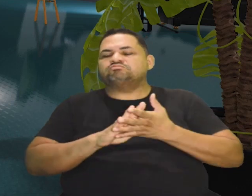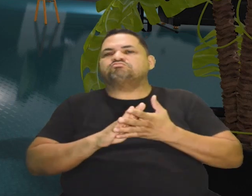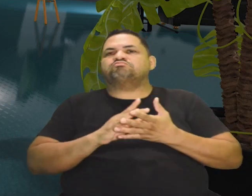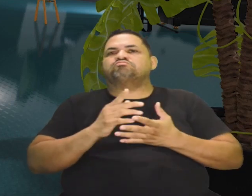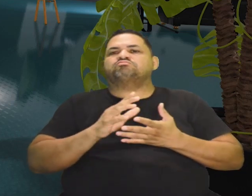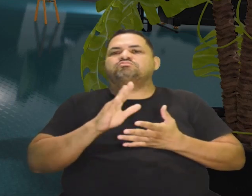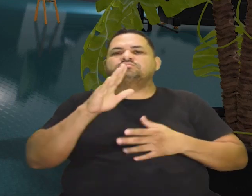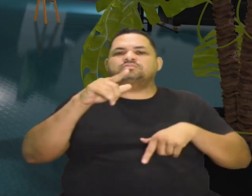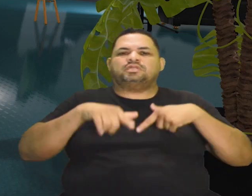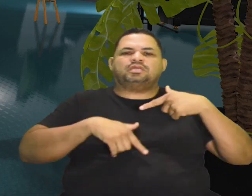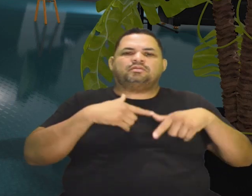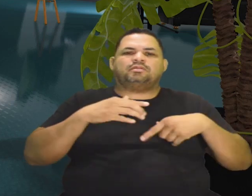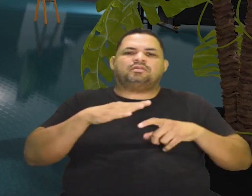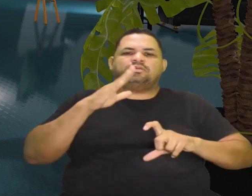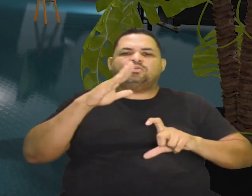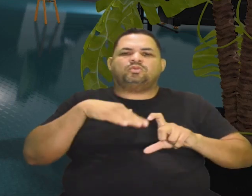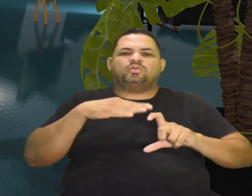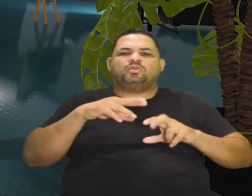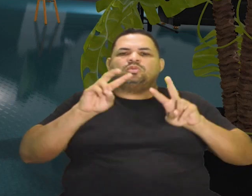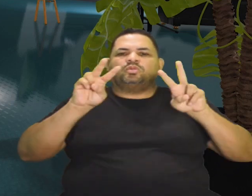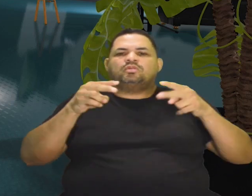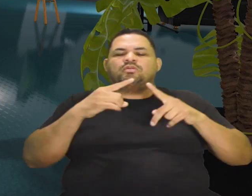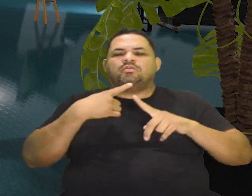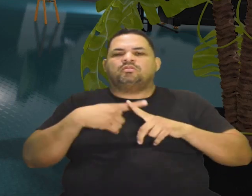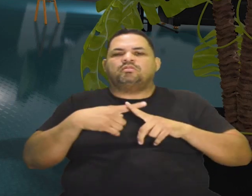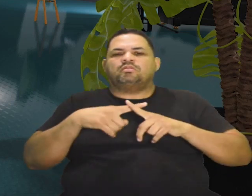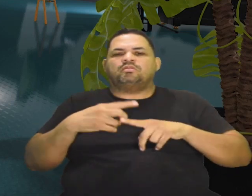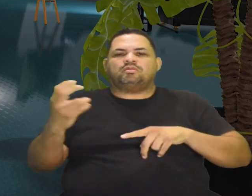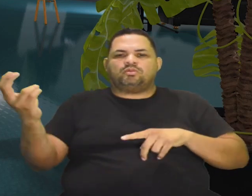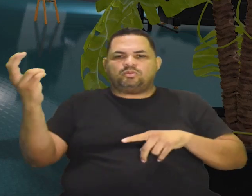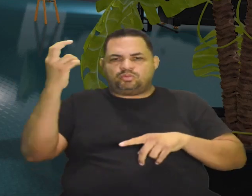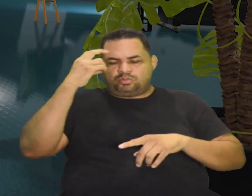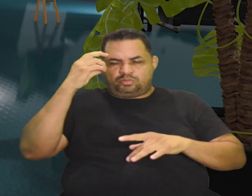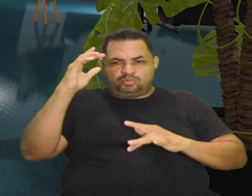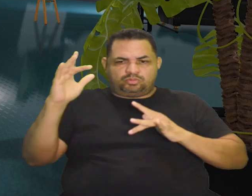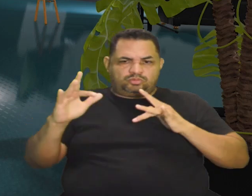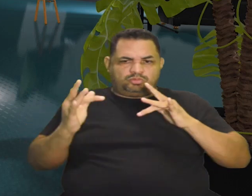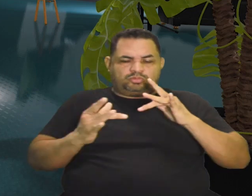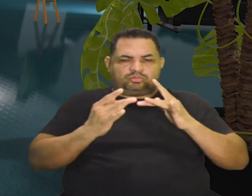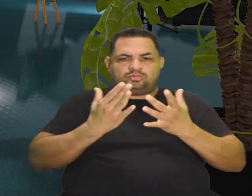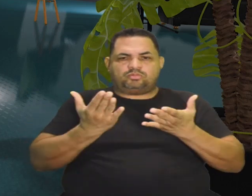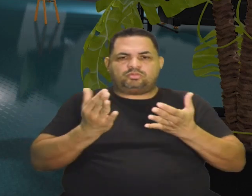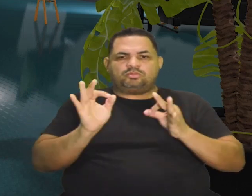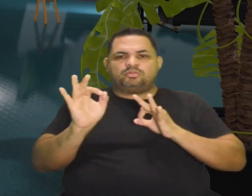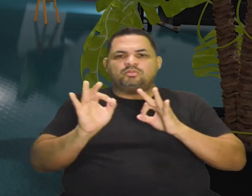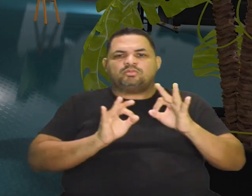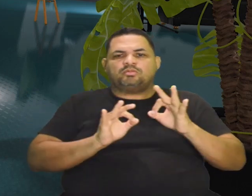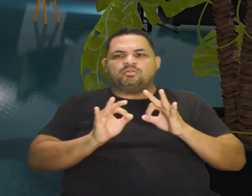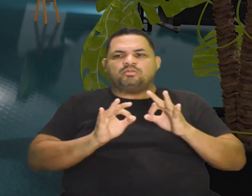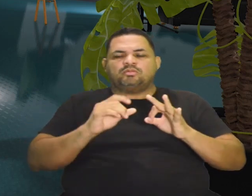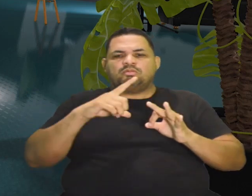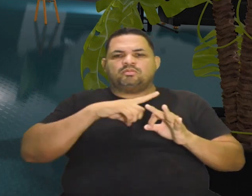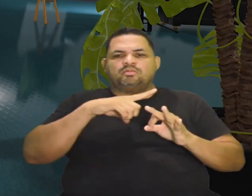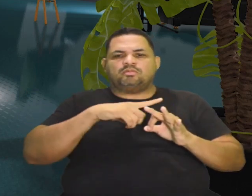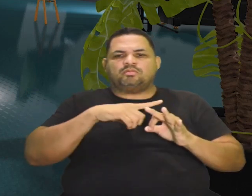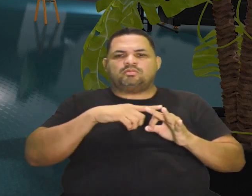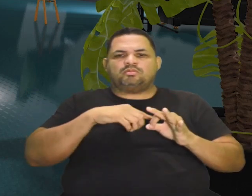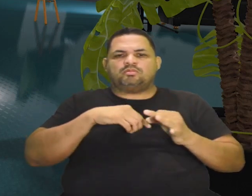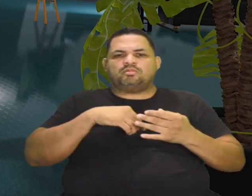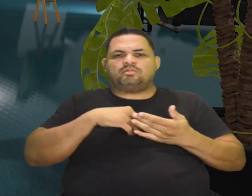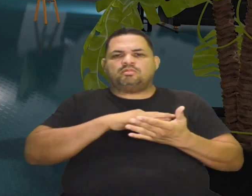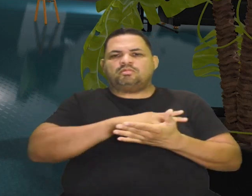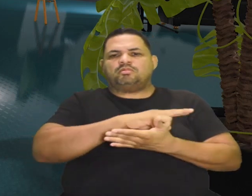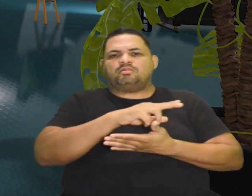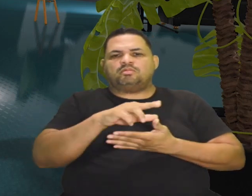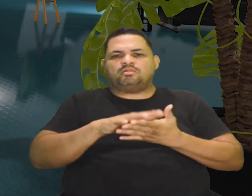mitológicos, greco e romano, porque a cultura clássica, né, ela deixou muitas obras,